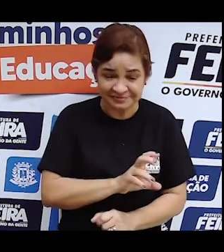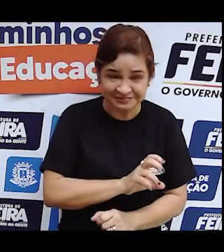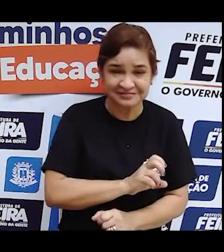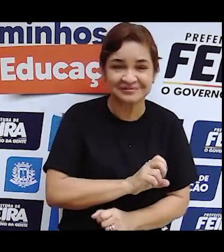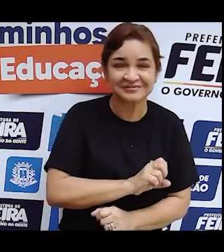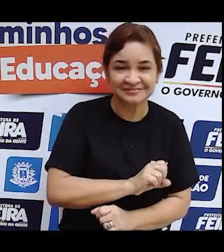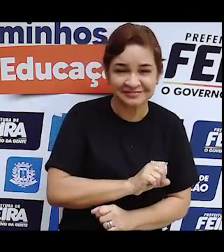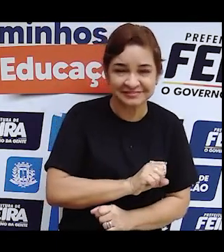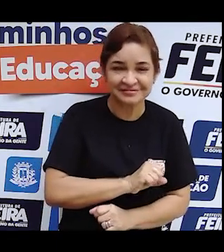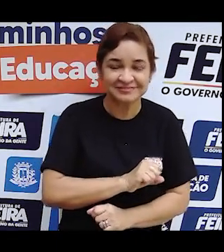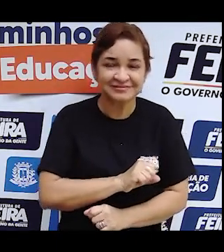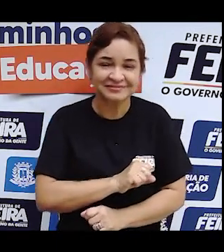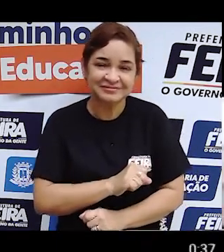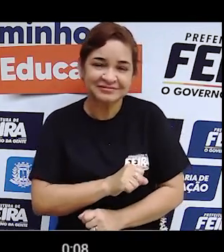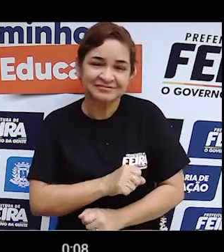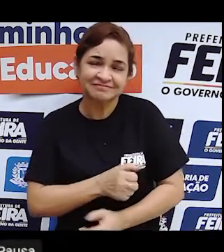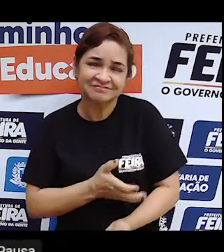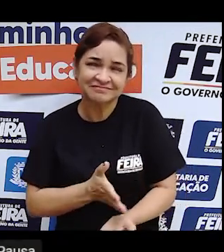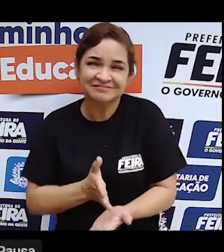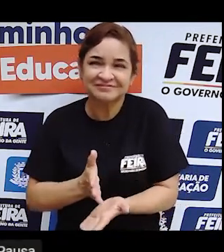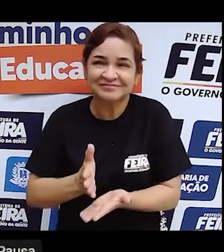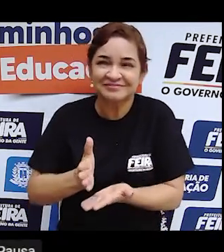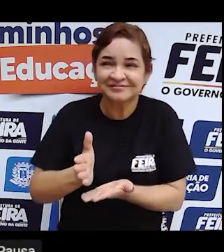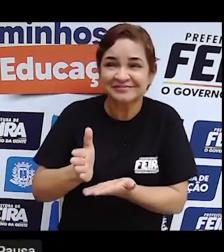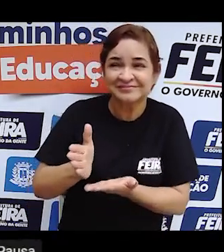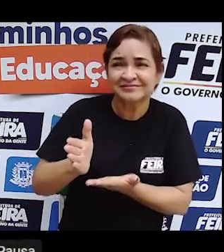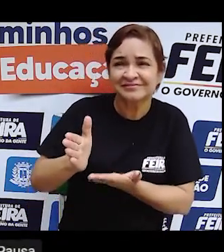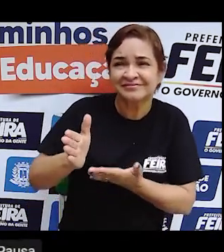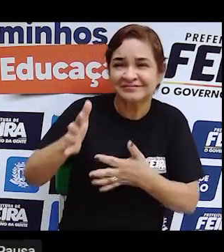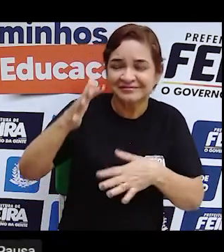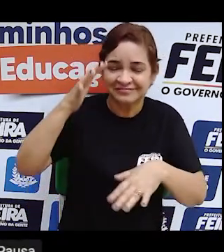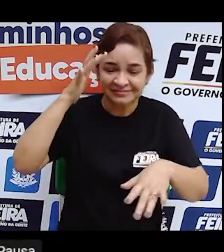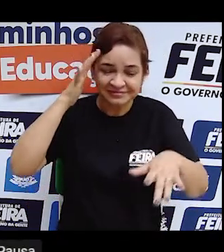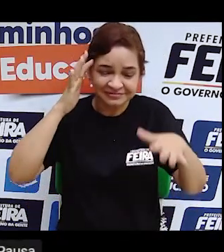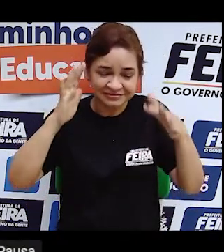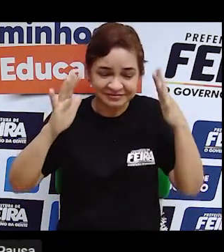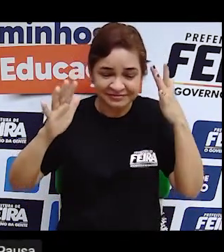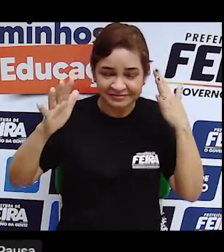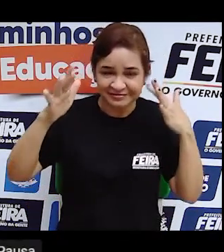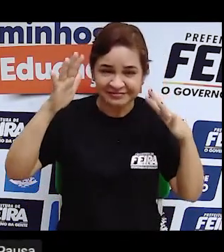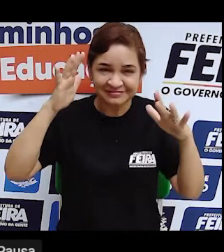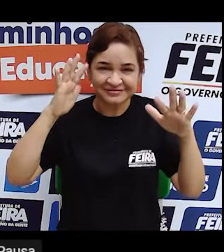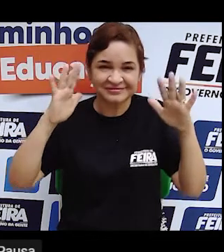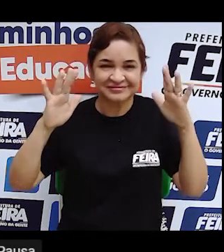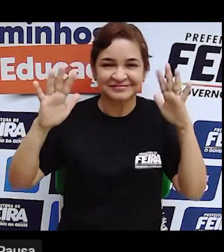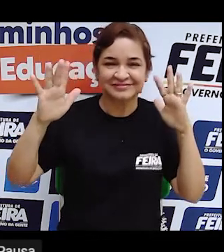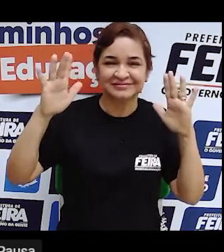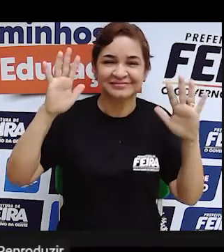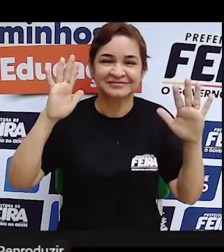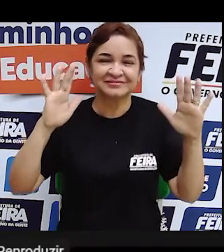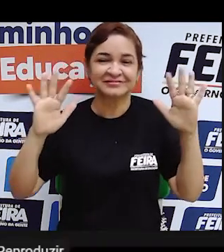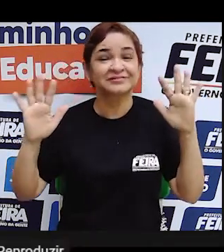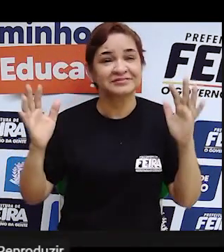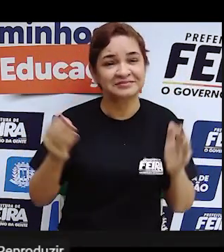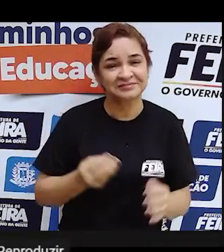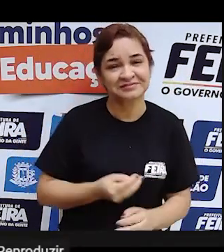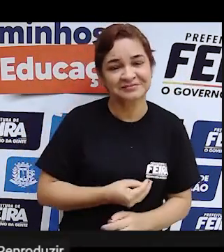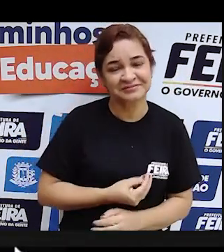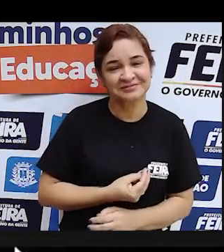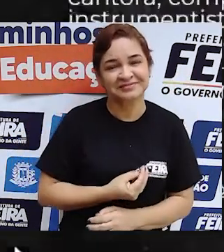amor, estrada de fazer um sonho acontecer.